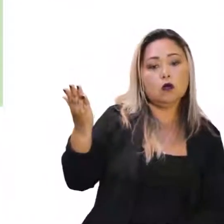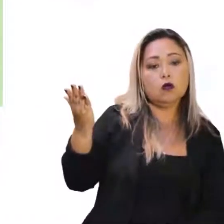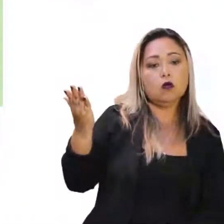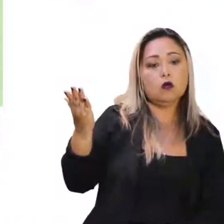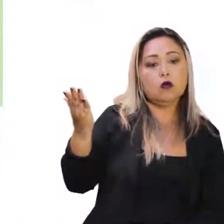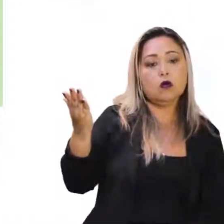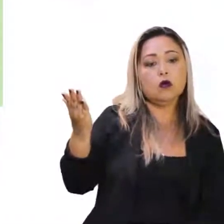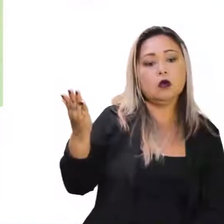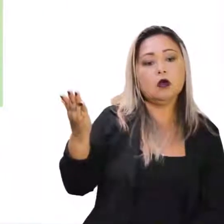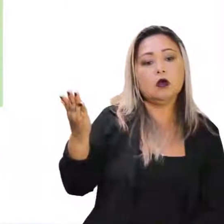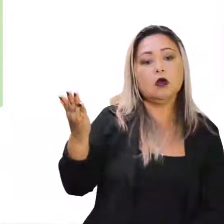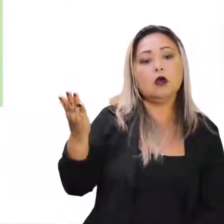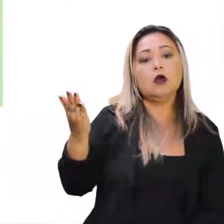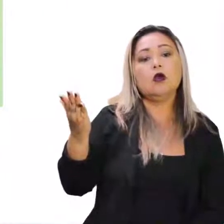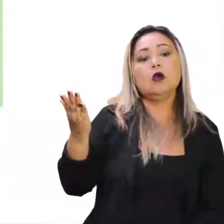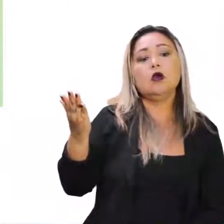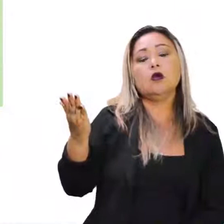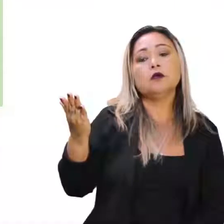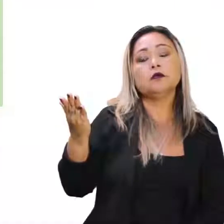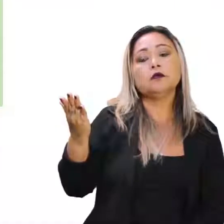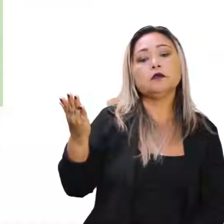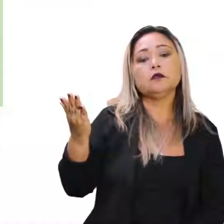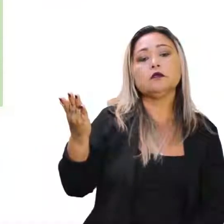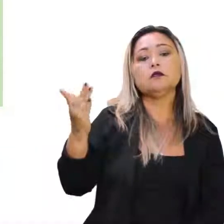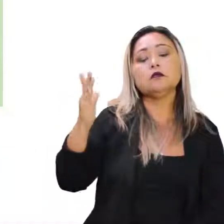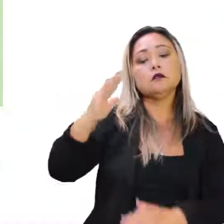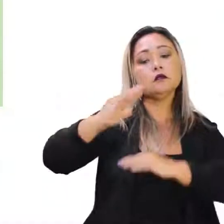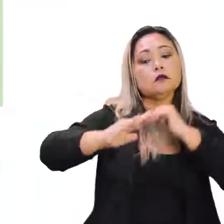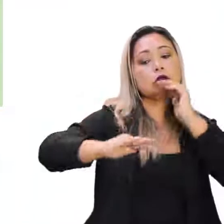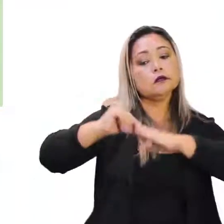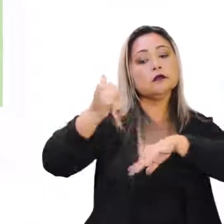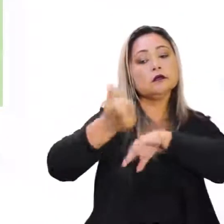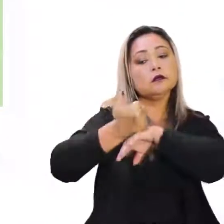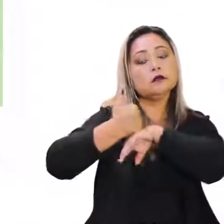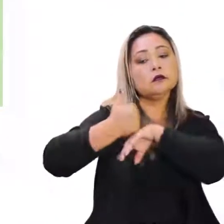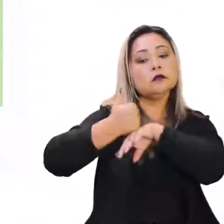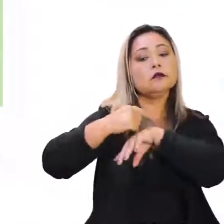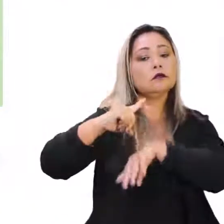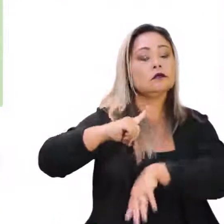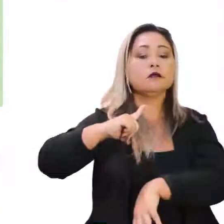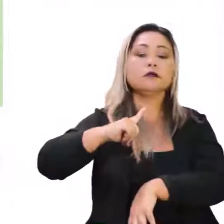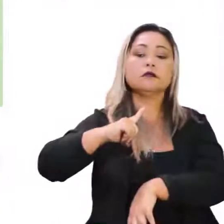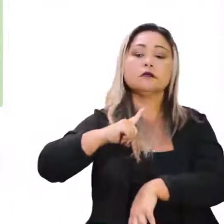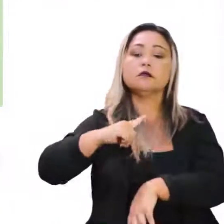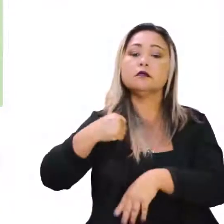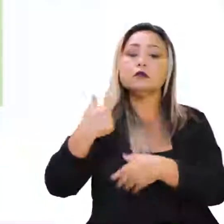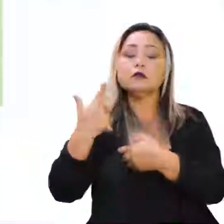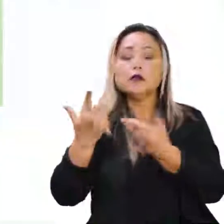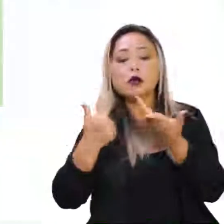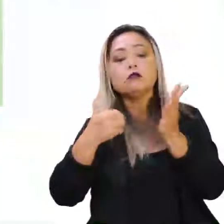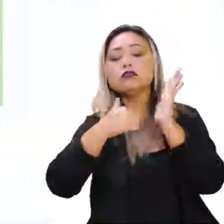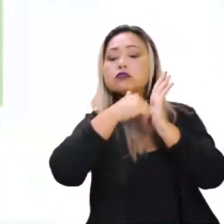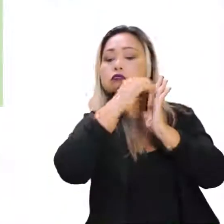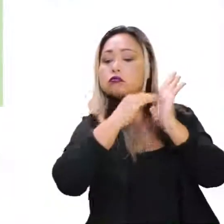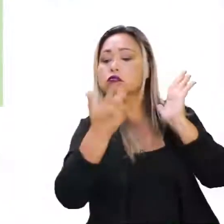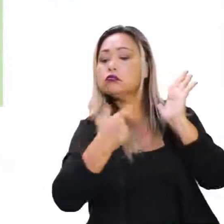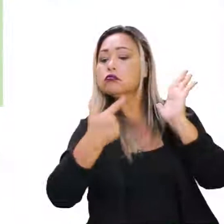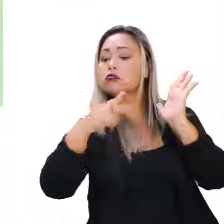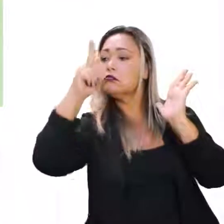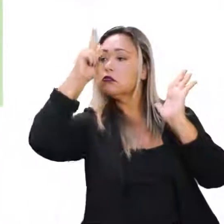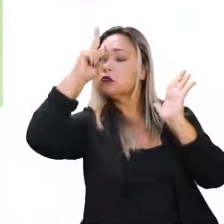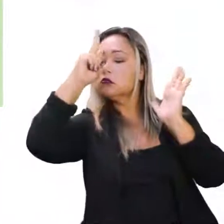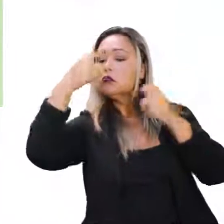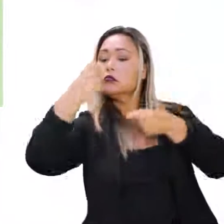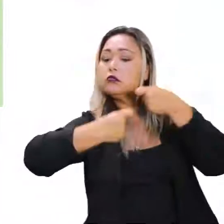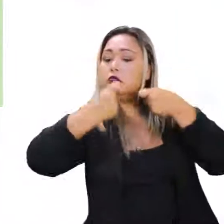Missolong, 1827. Então, esse artista aí, tinha esse estilo de estar sempre retratando fatos históricos